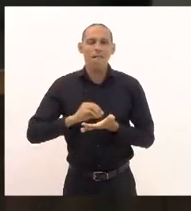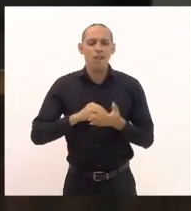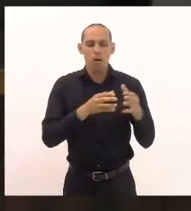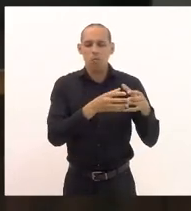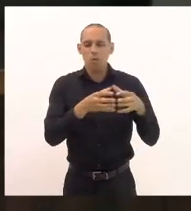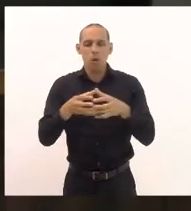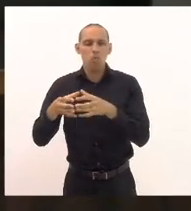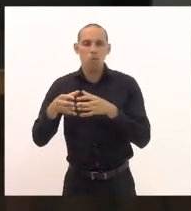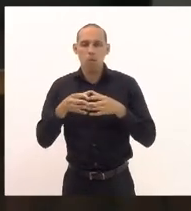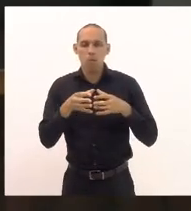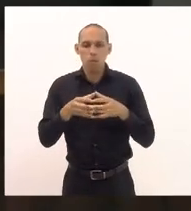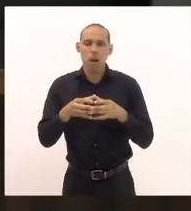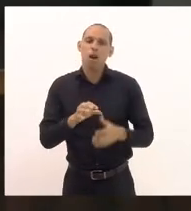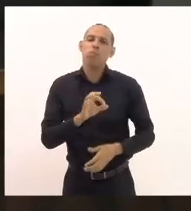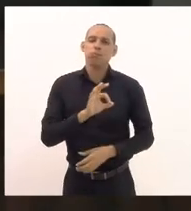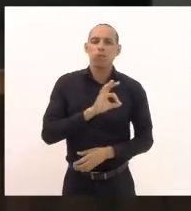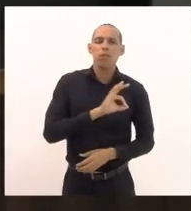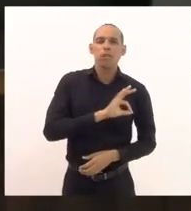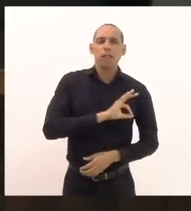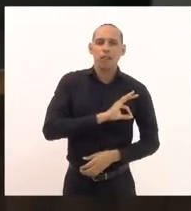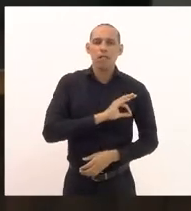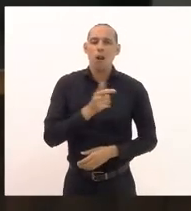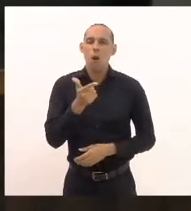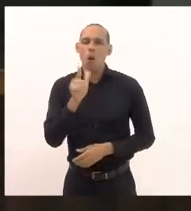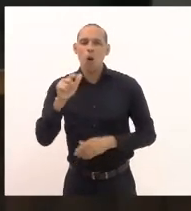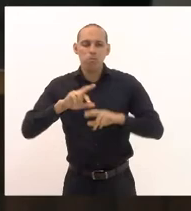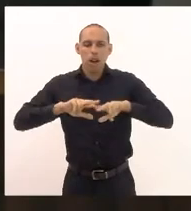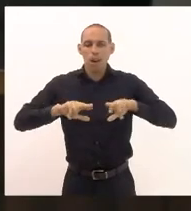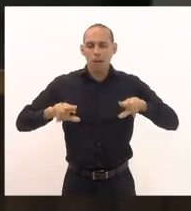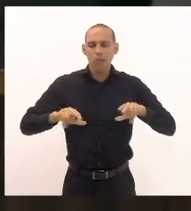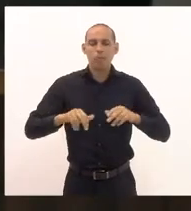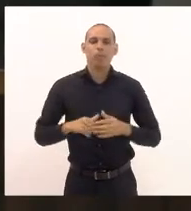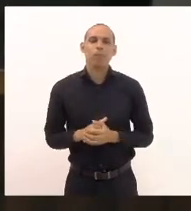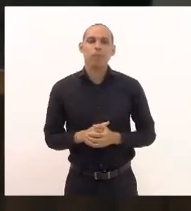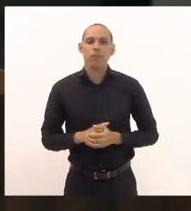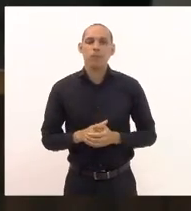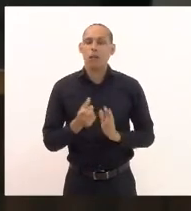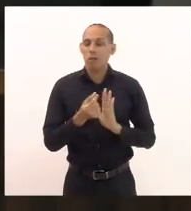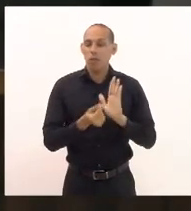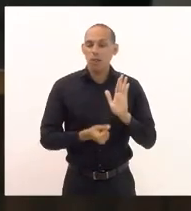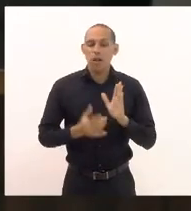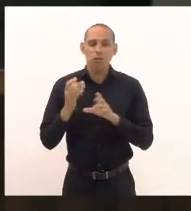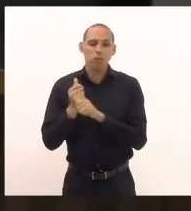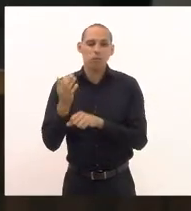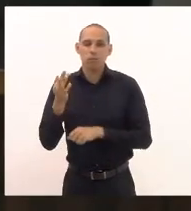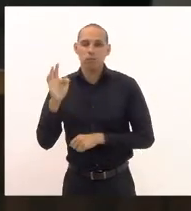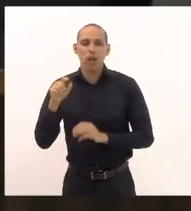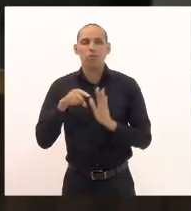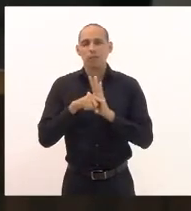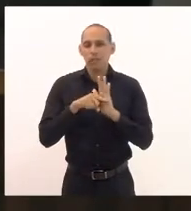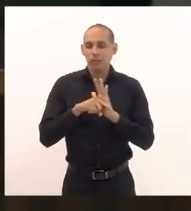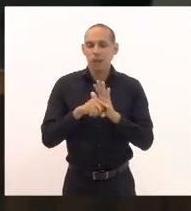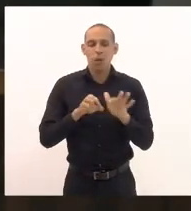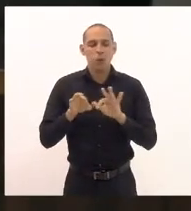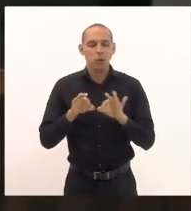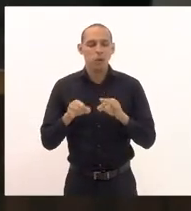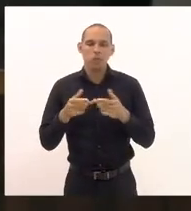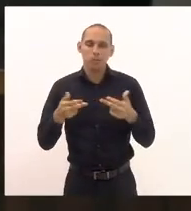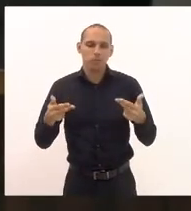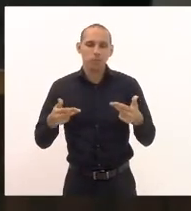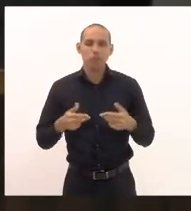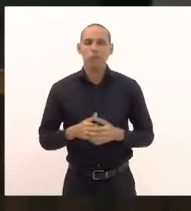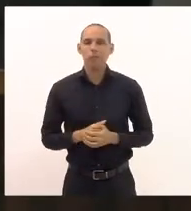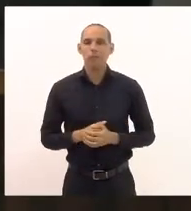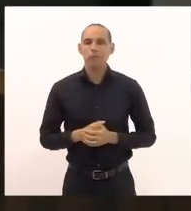Pública, Assuntos de Polícia, de Assuntos Municipais e Desenvolvimento Regional e de Orçamento, Finanças, Fiscalização Financeira e Controle.